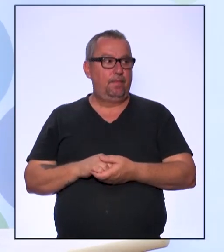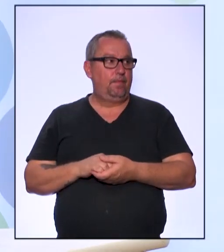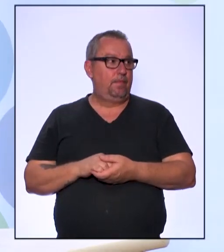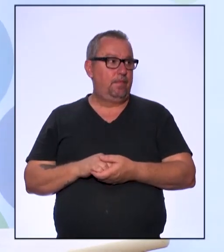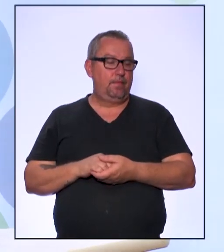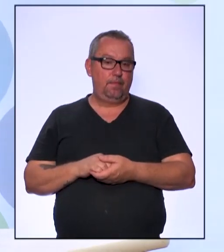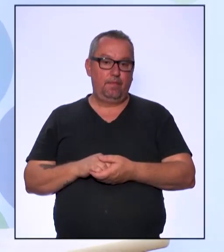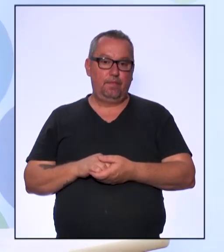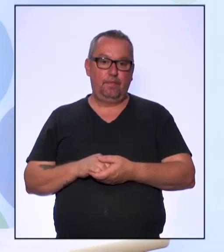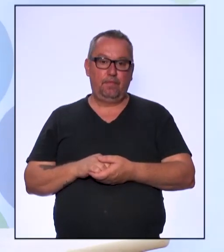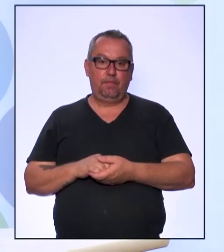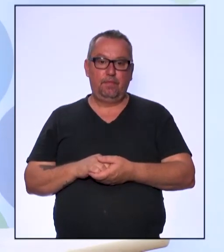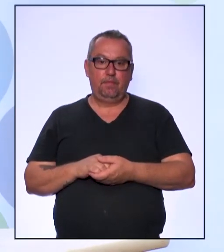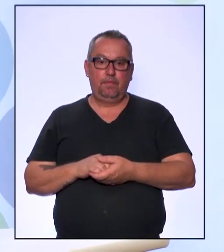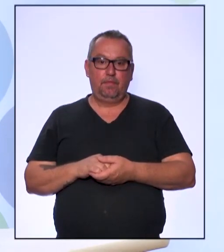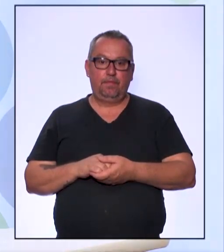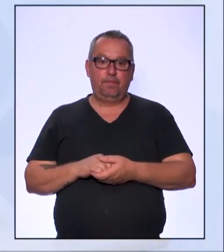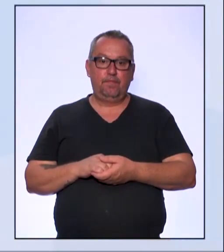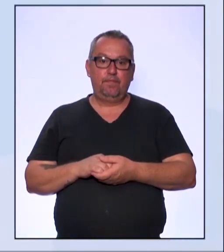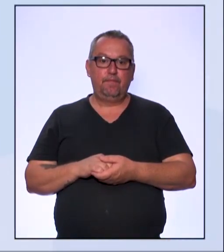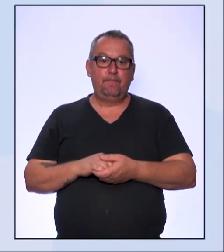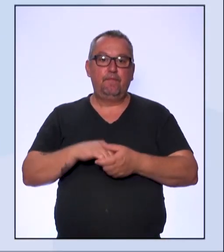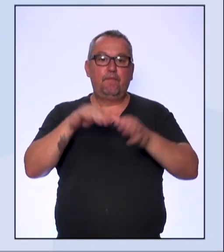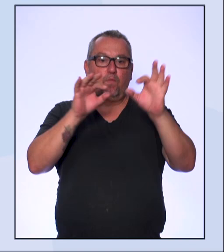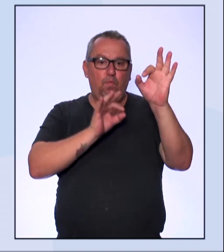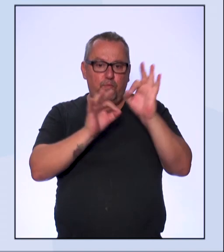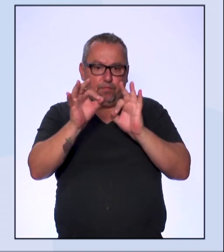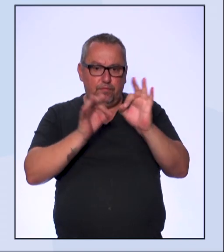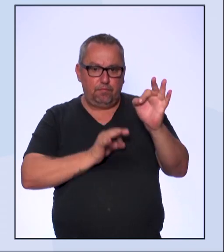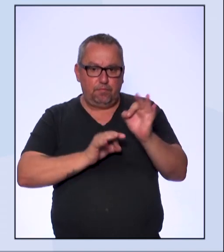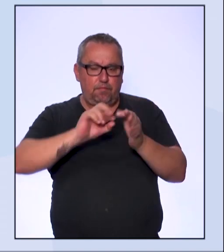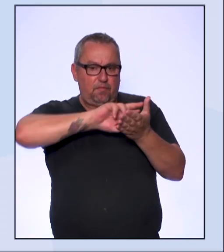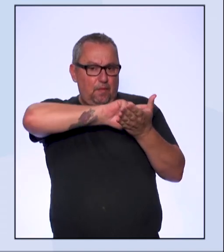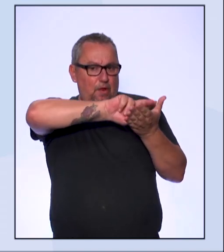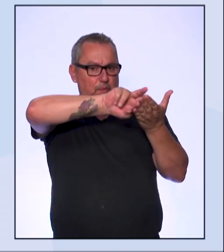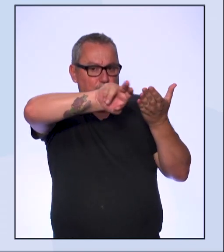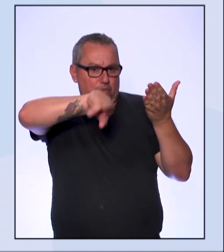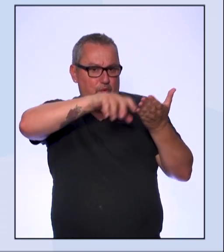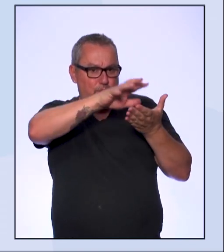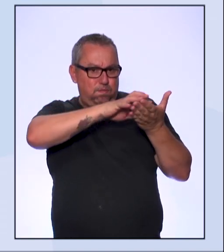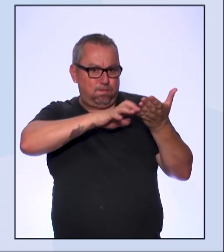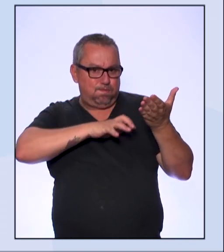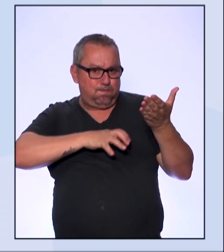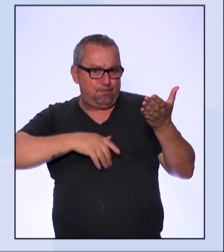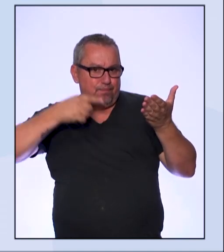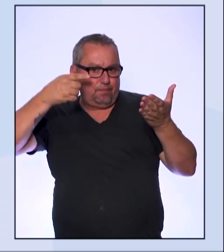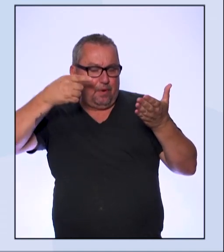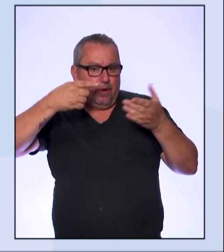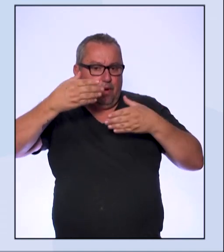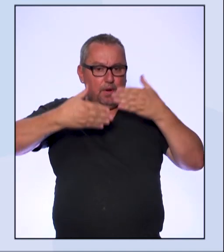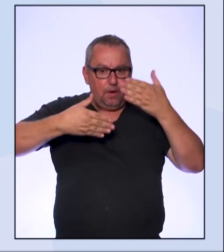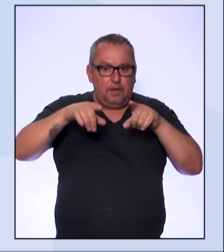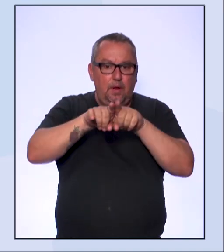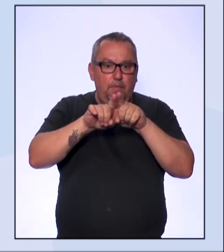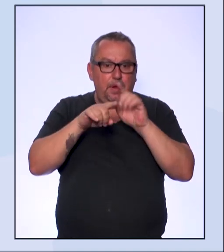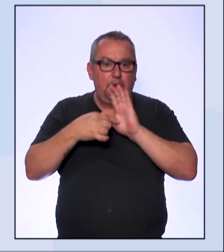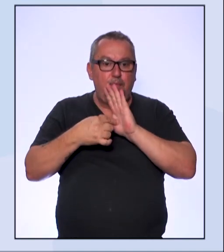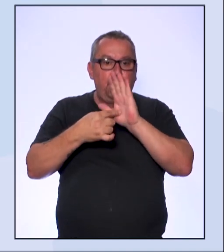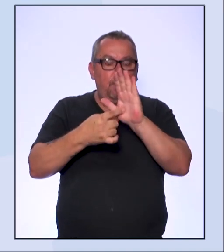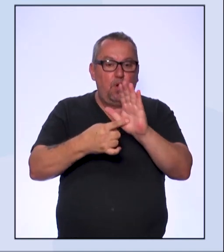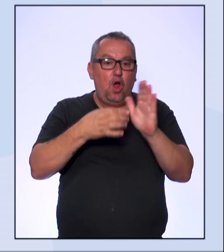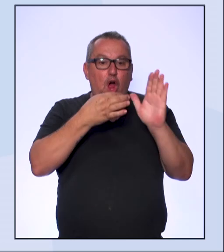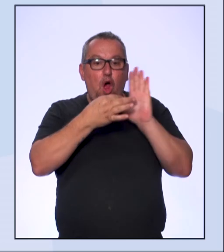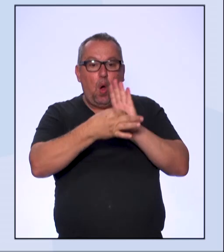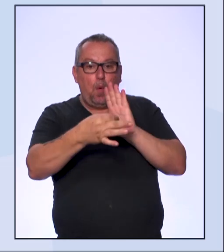Bom, vamos lá. Foram organizados diferentes gêneros textuais e discursivos que evidenciam pontos de vista